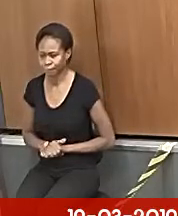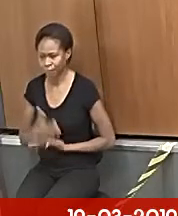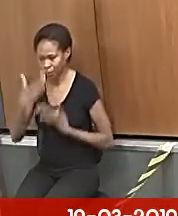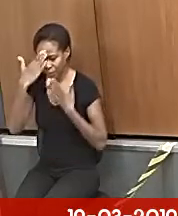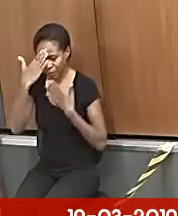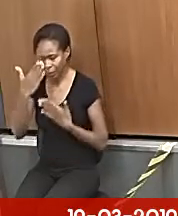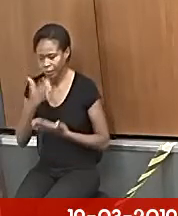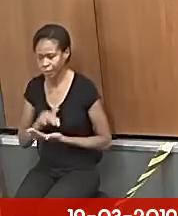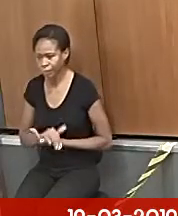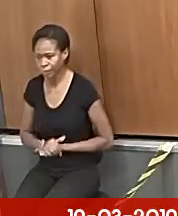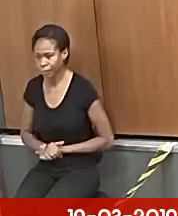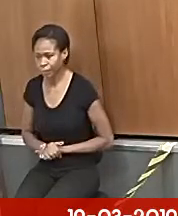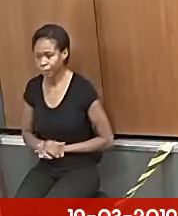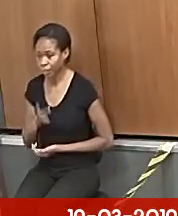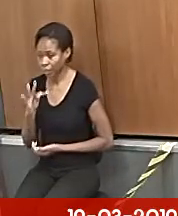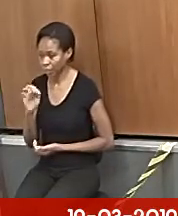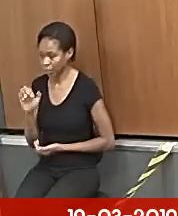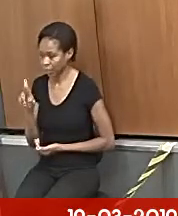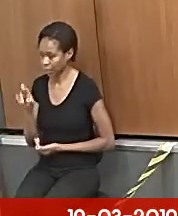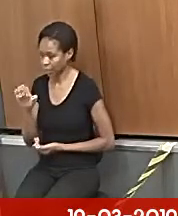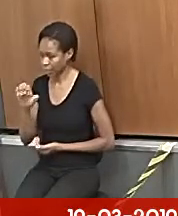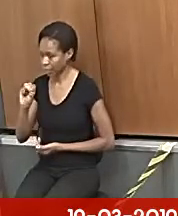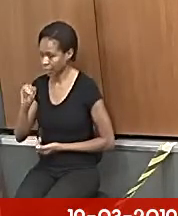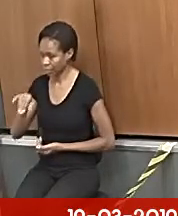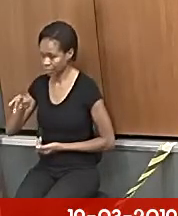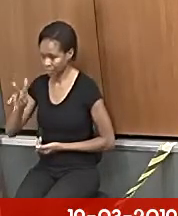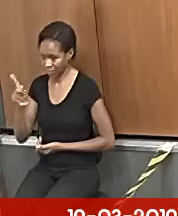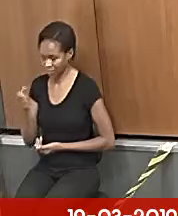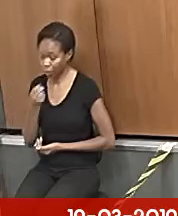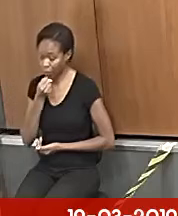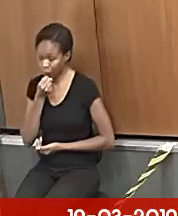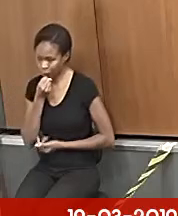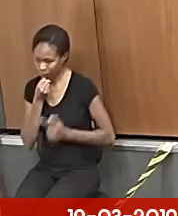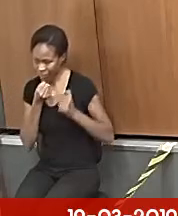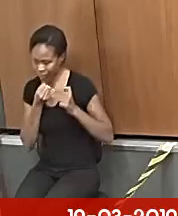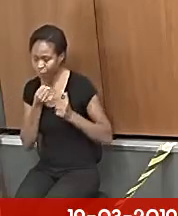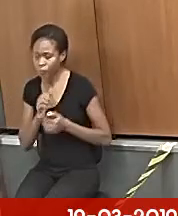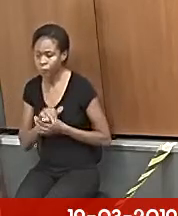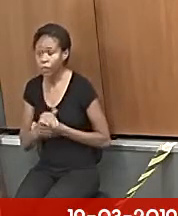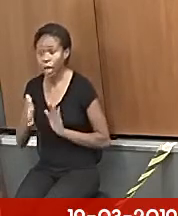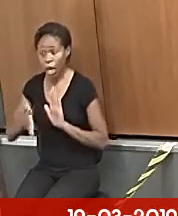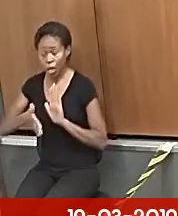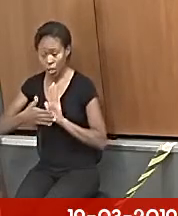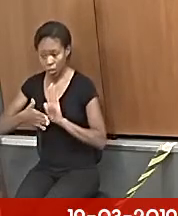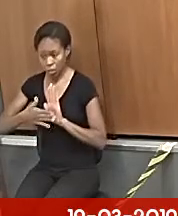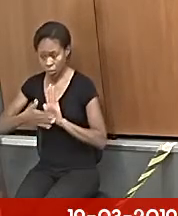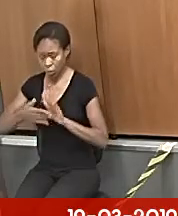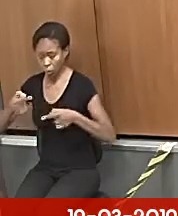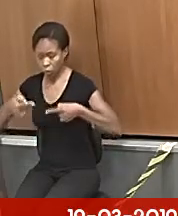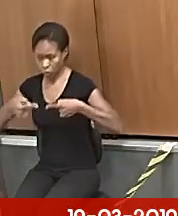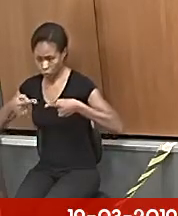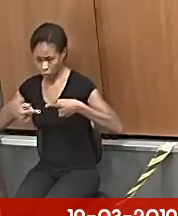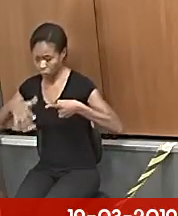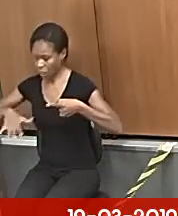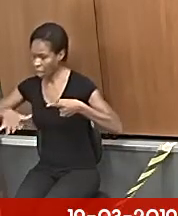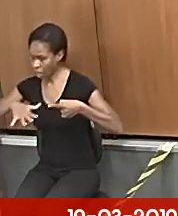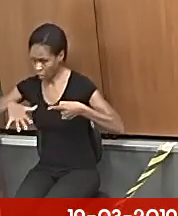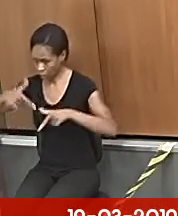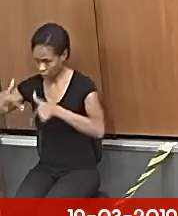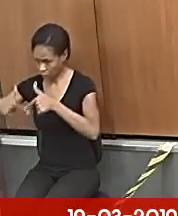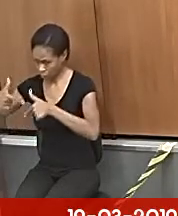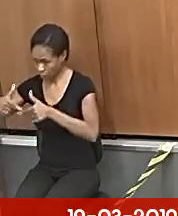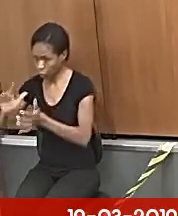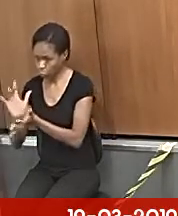perfeitamente 13 bem pertinho do microfone teresina nessa proposta de discussão do mercado de trabalho de pessoas com